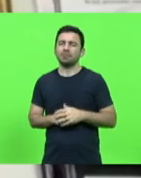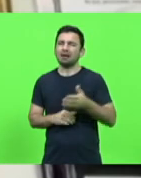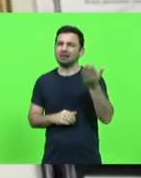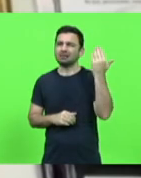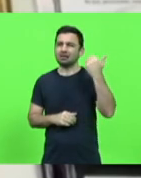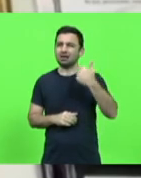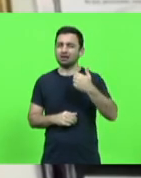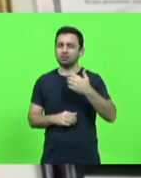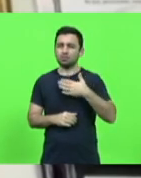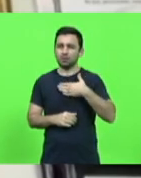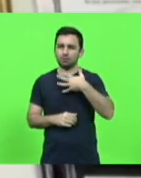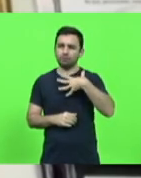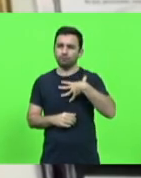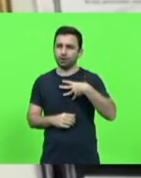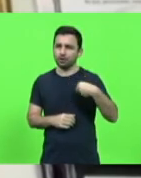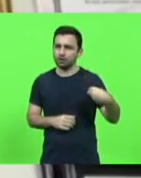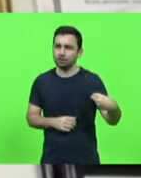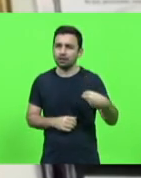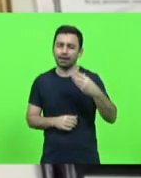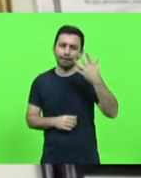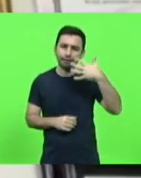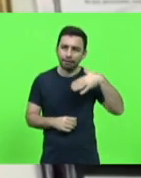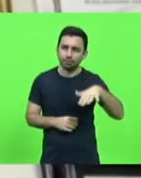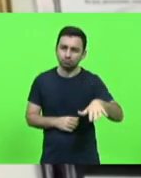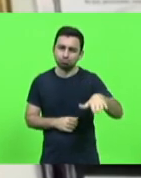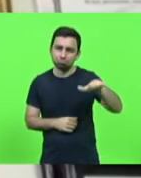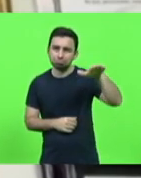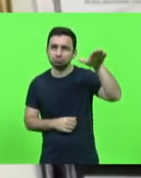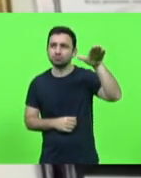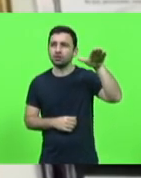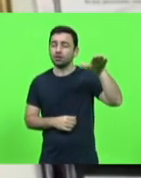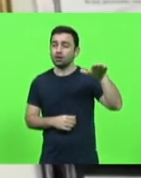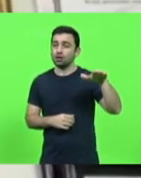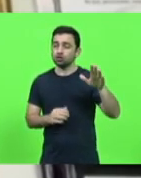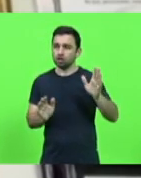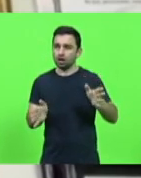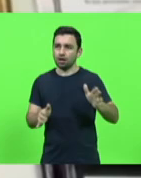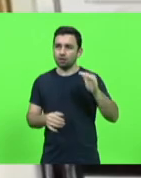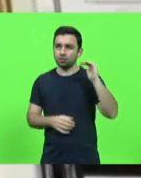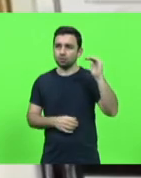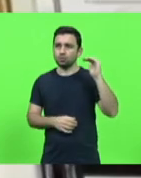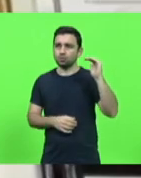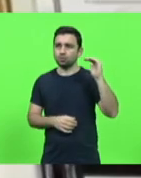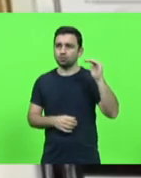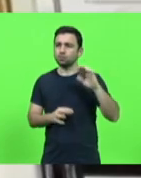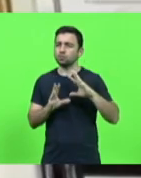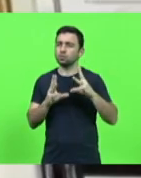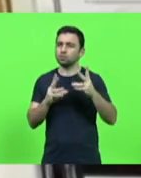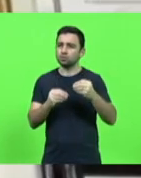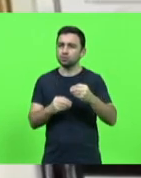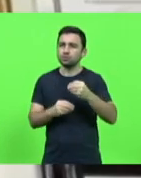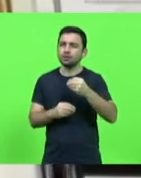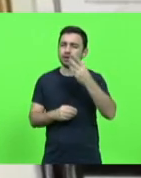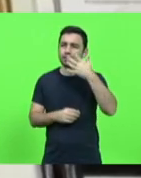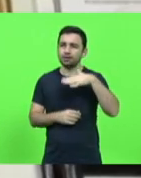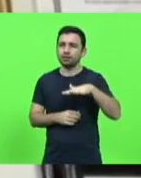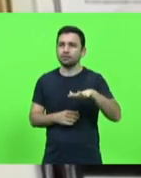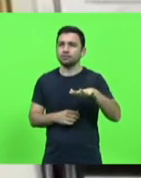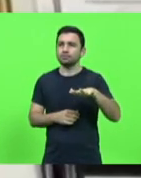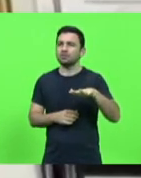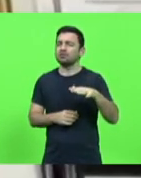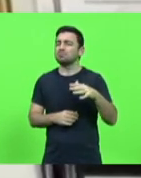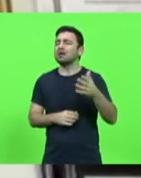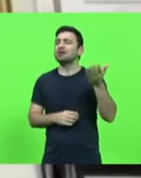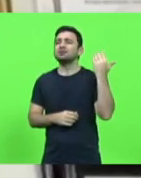eram crianças e adolescentes, hoje já são adultos, mas quando eram crianças e adolescentes, nós não